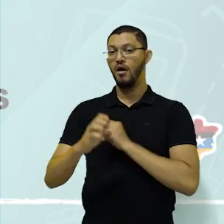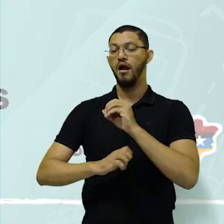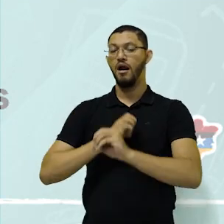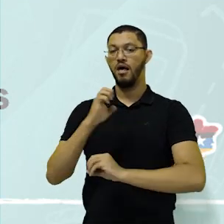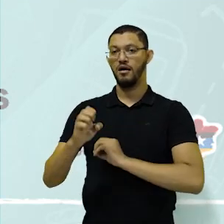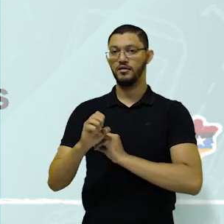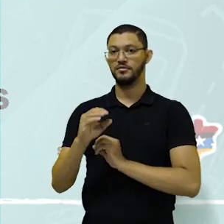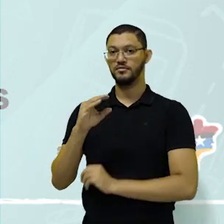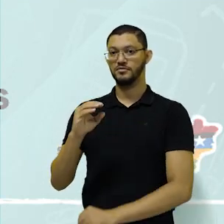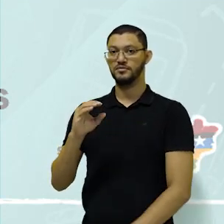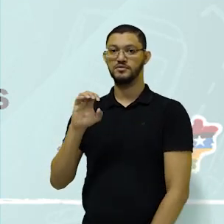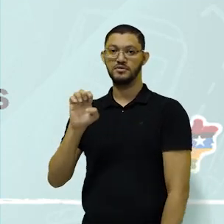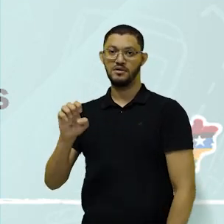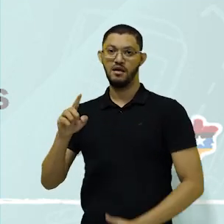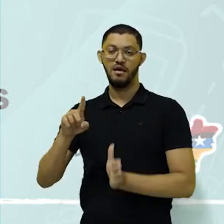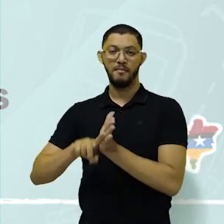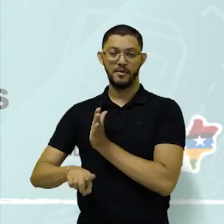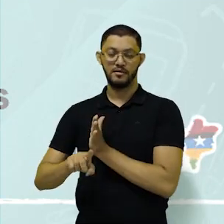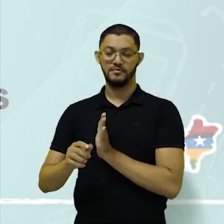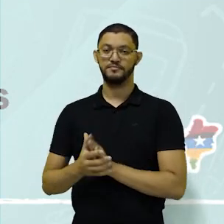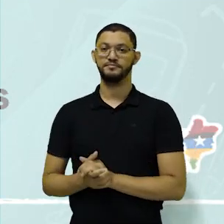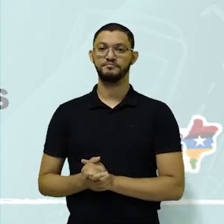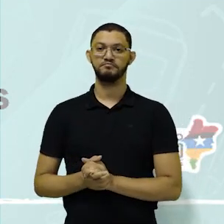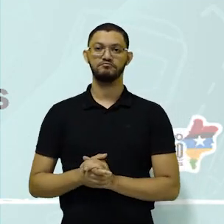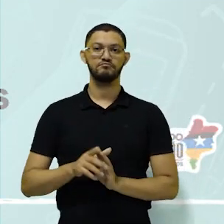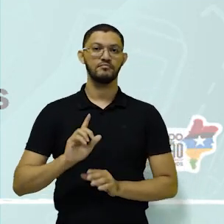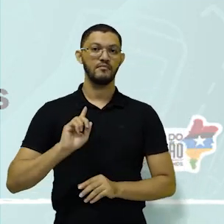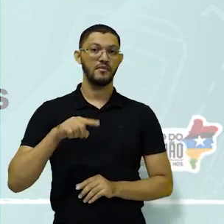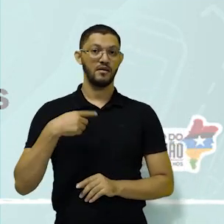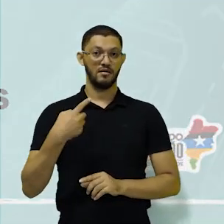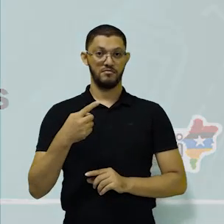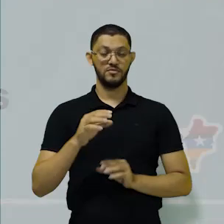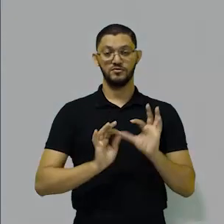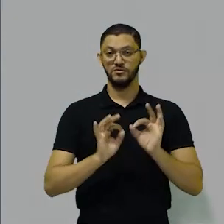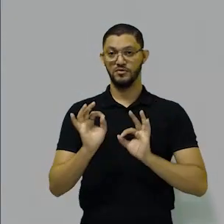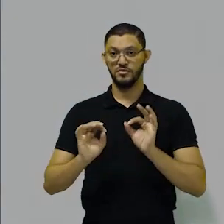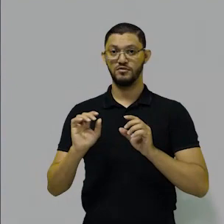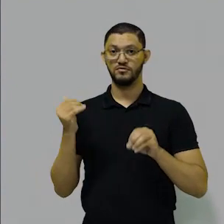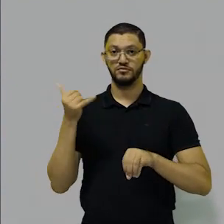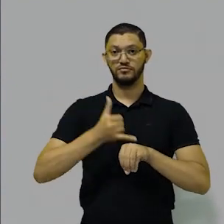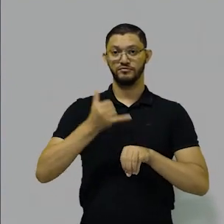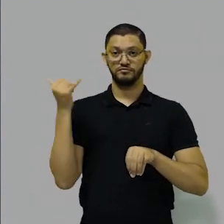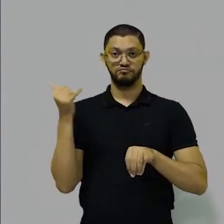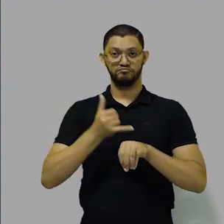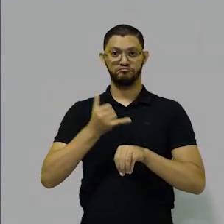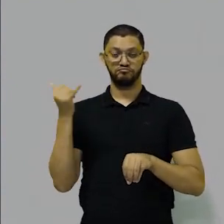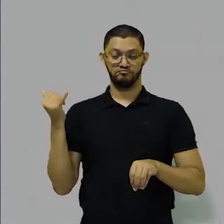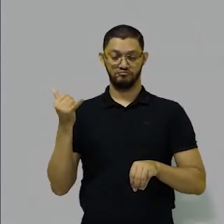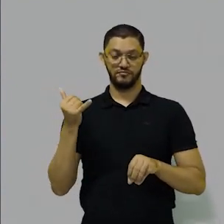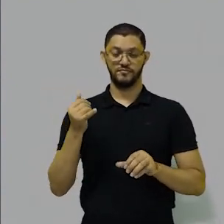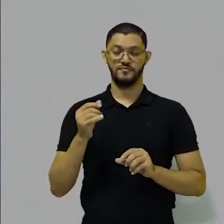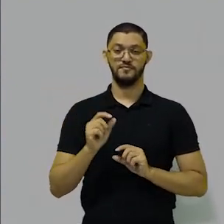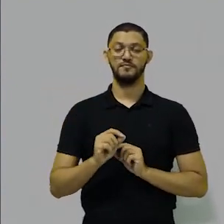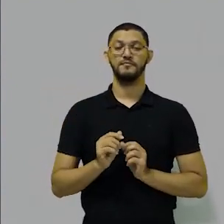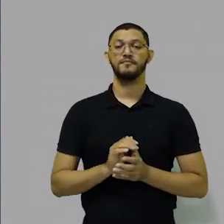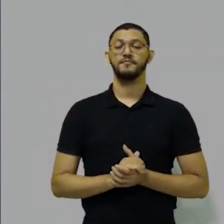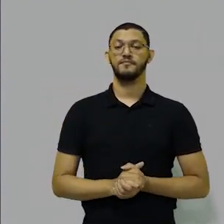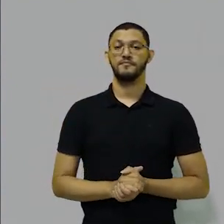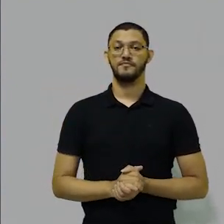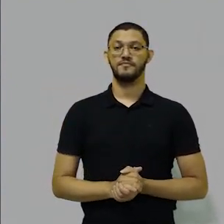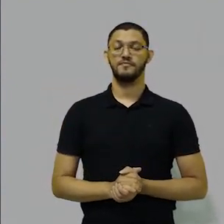elétron, Cl-. Após a formação dos íons, né, o íon sódio e o íon